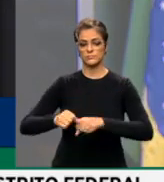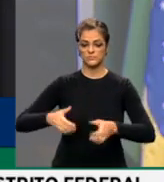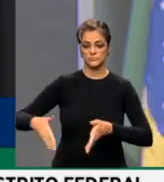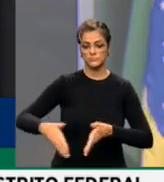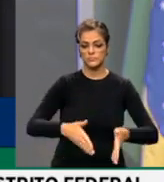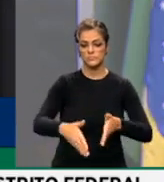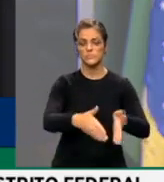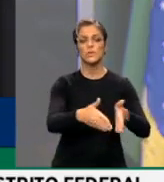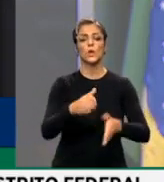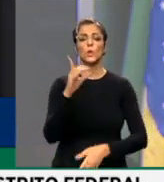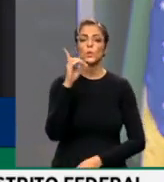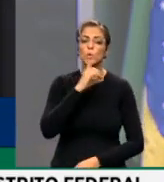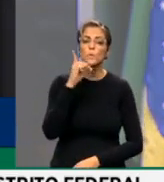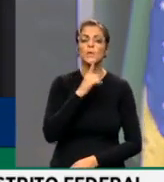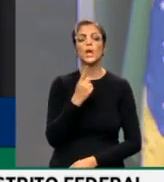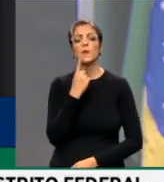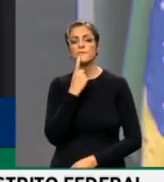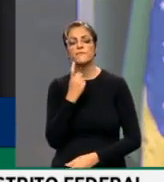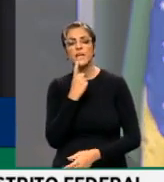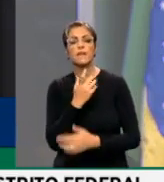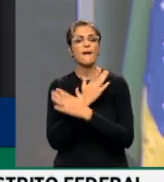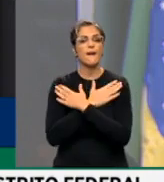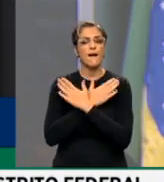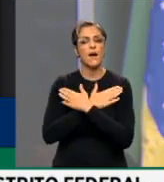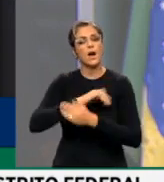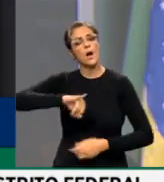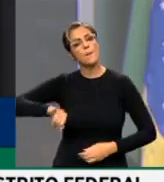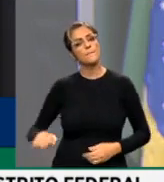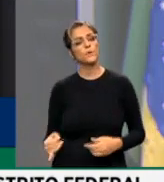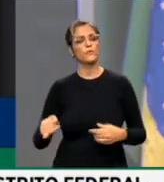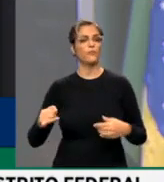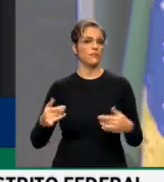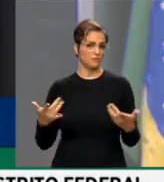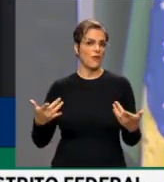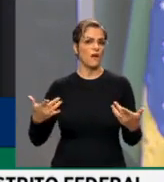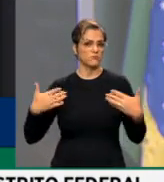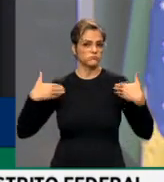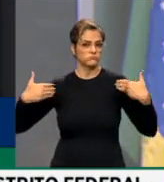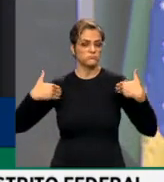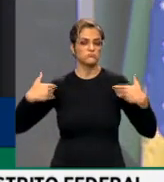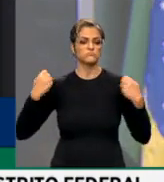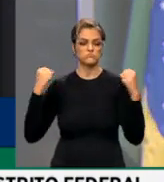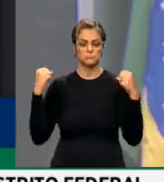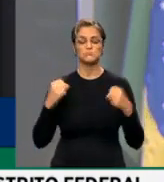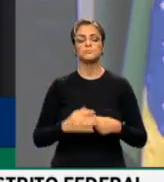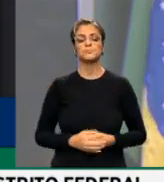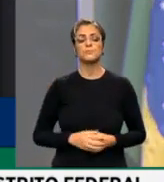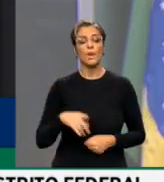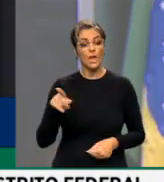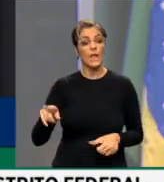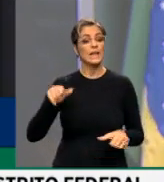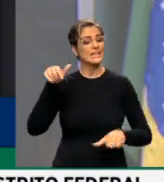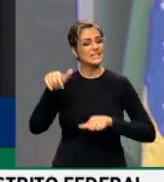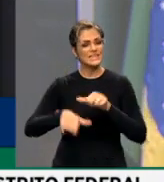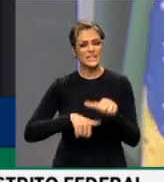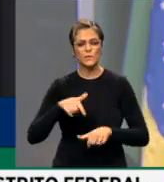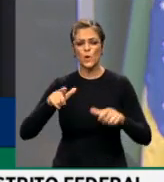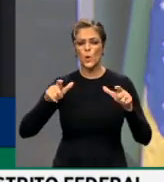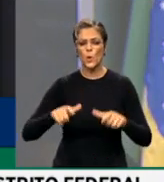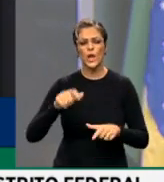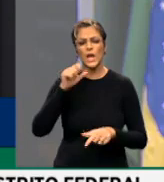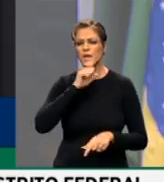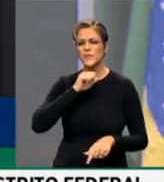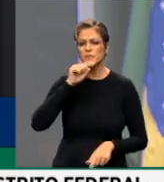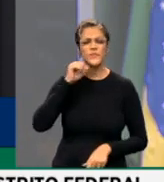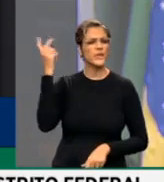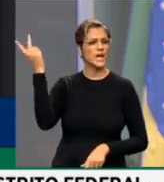e feriados, o recifense tivesse a oportunidade de lazer. Geraldo transformou galpões velhos do Recife